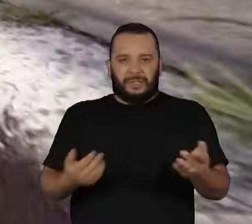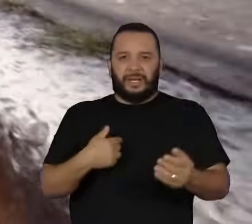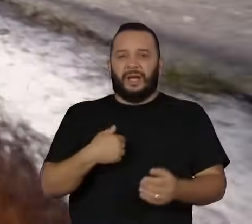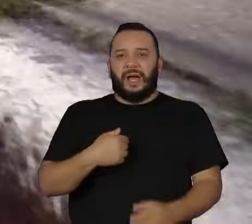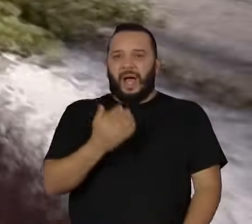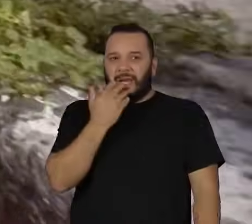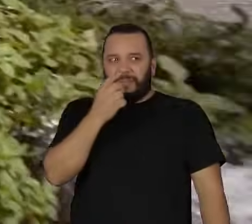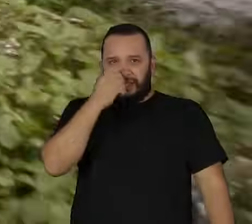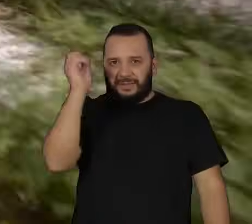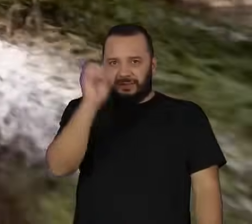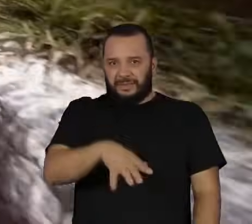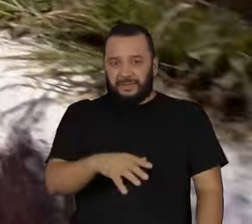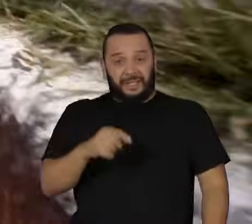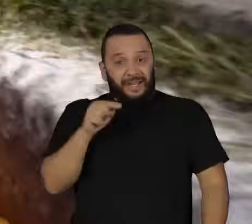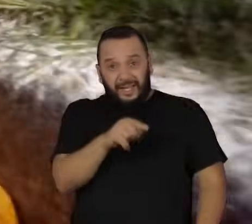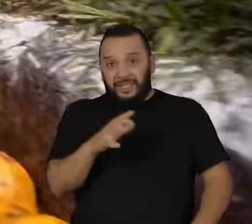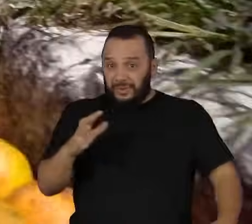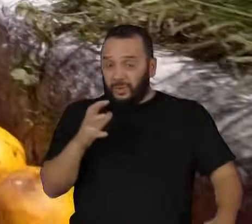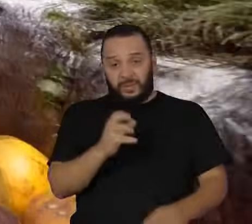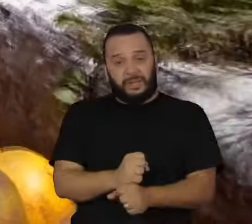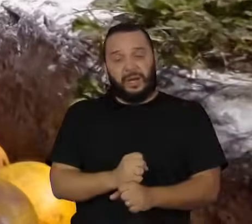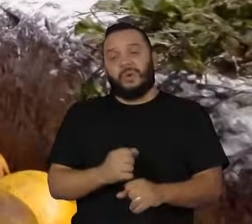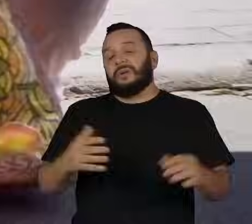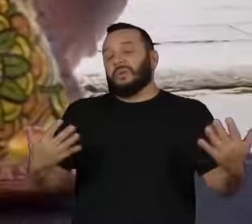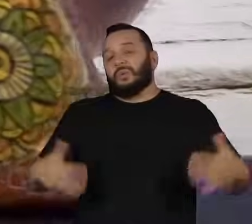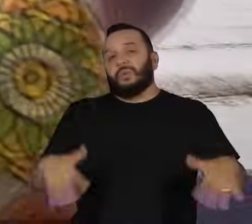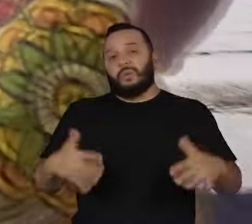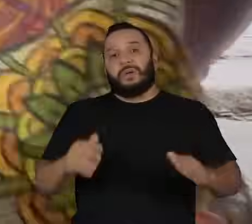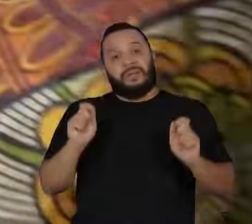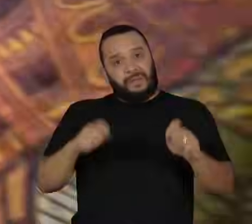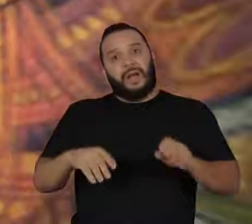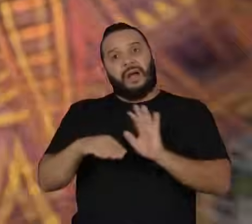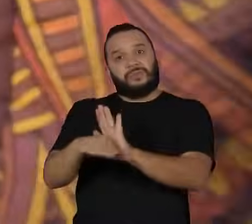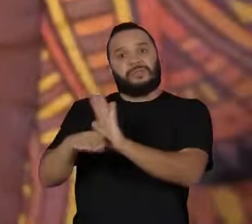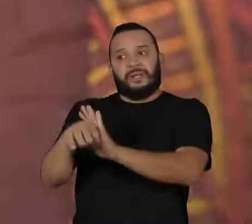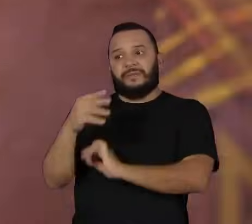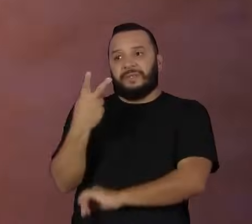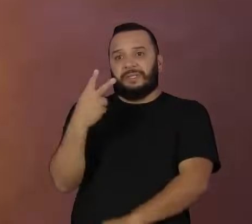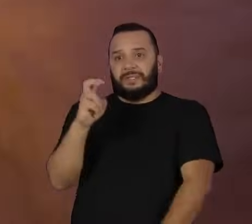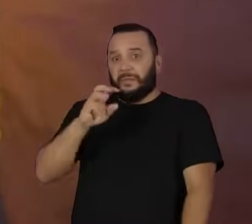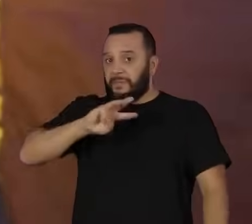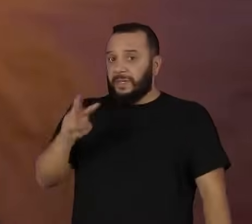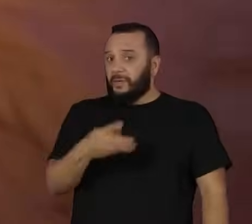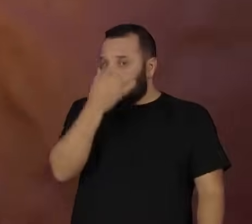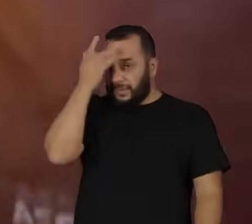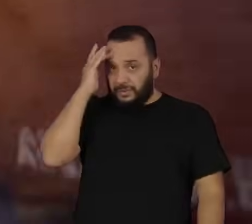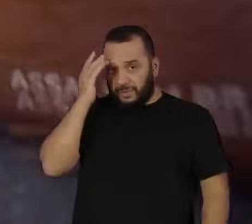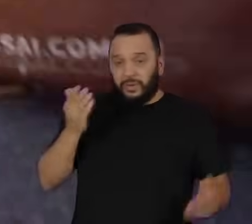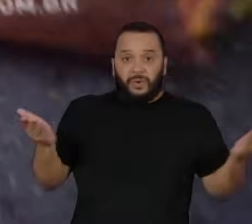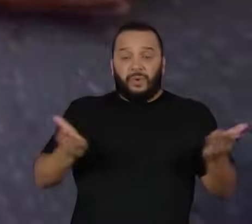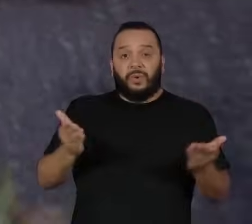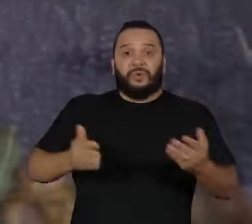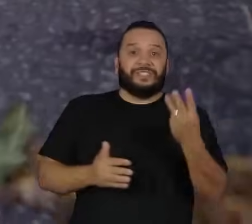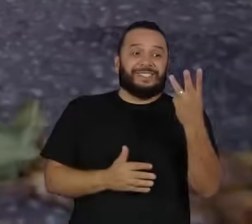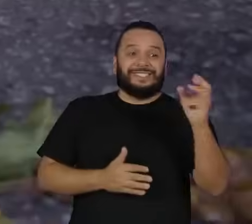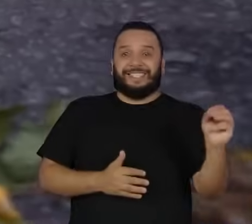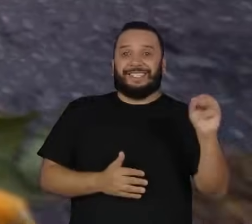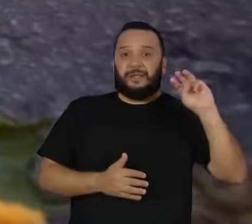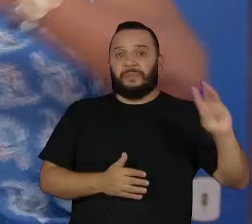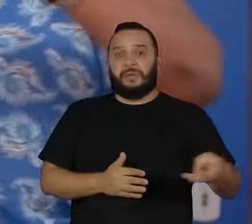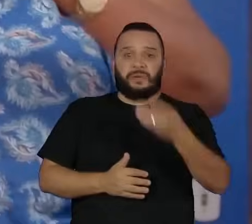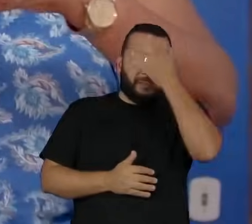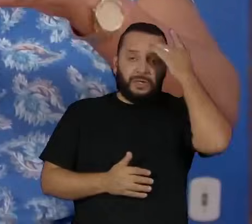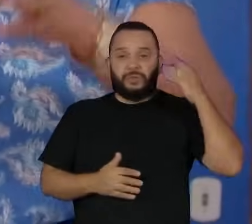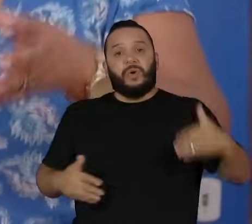Essa quantidade dá para alimentar 25 milhões de pessoas. Porque nós temos 30 milhões de pessoas na